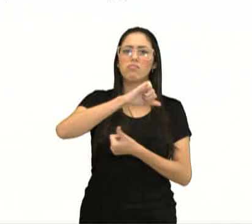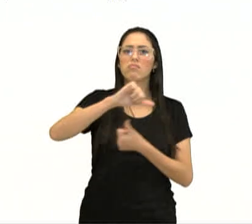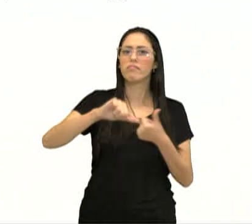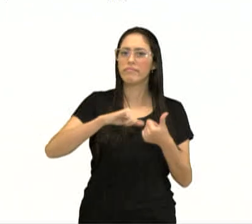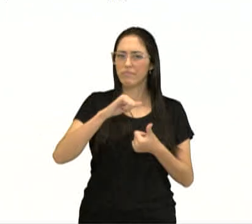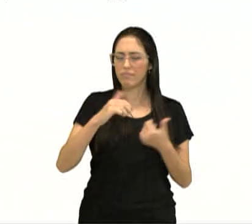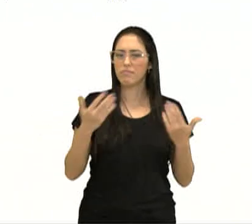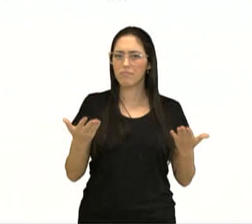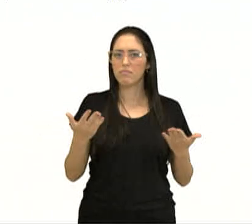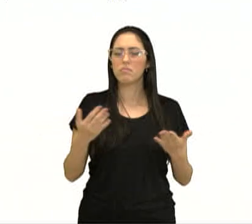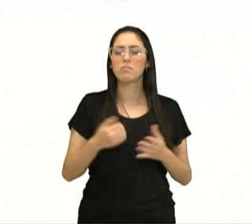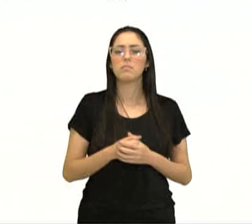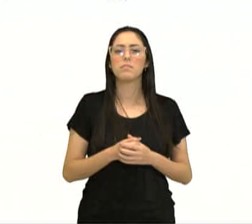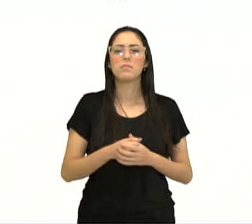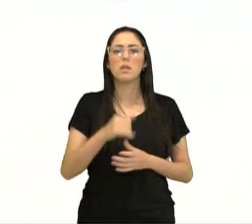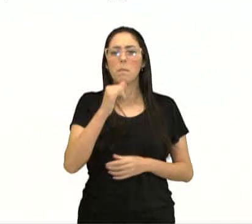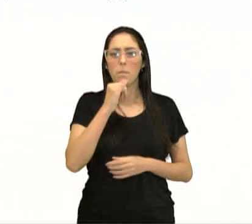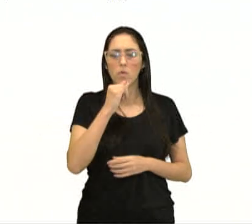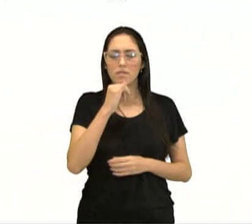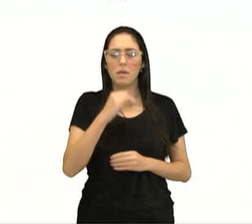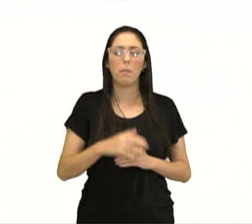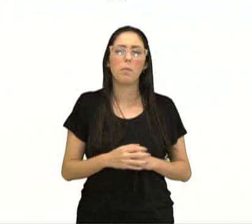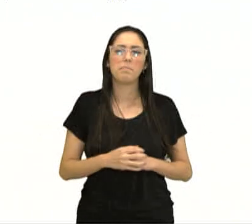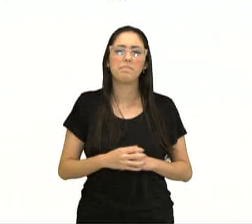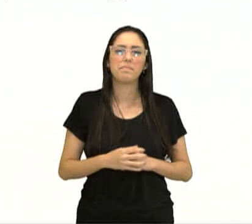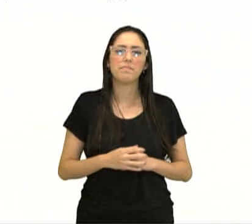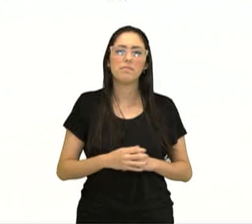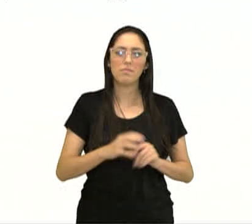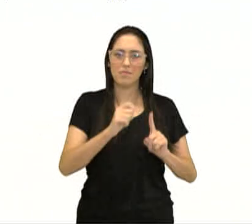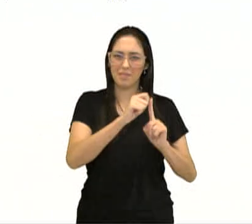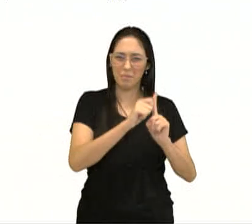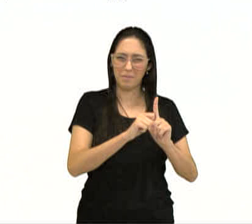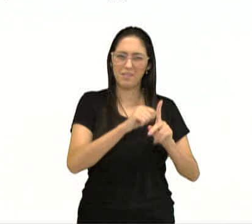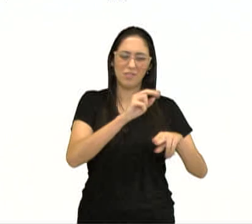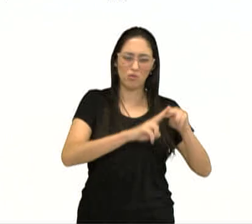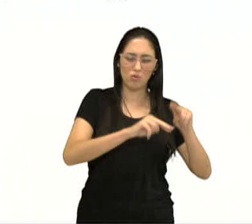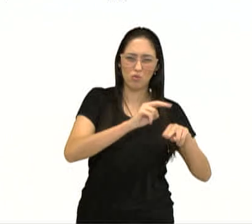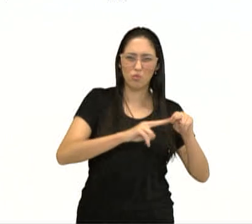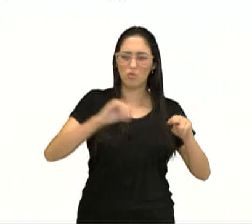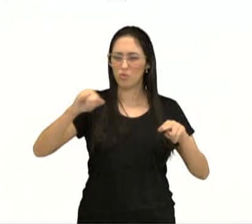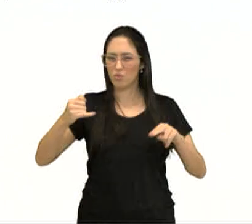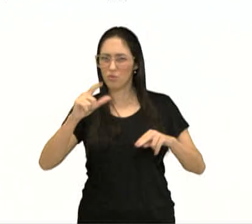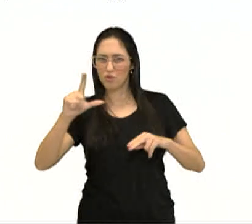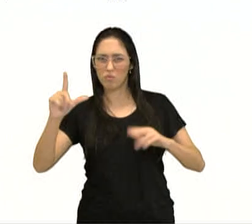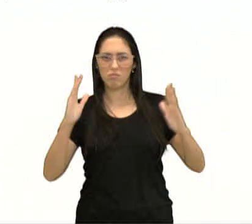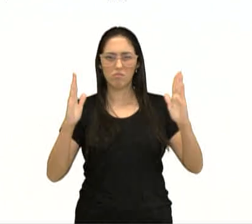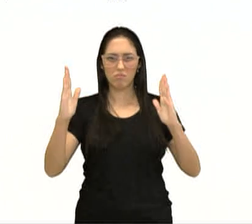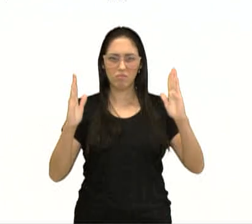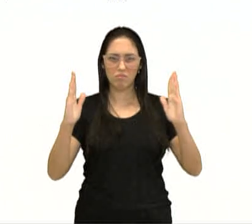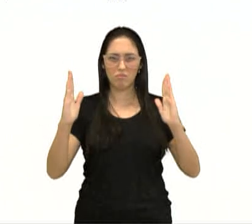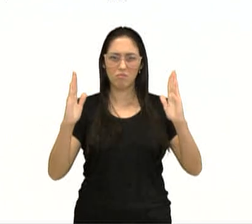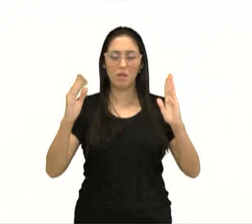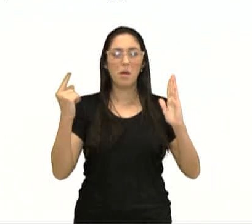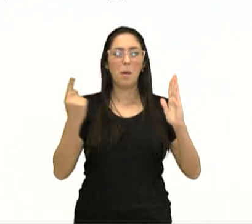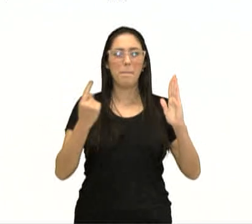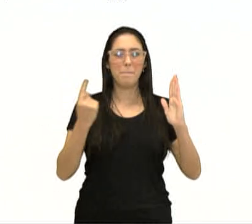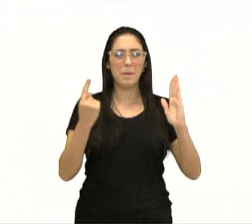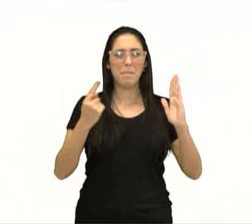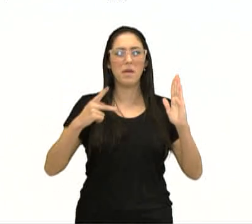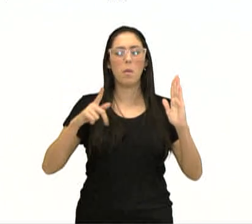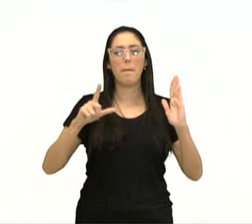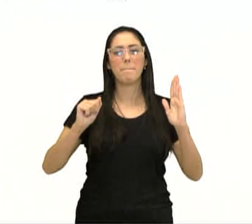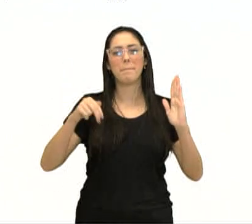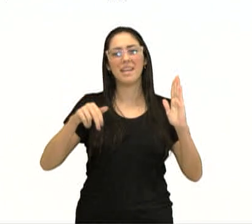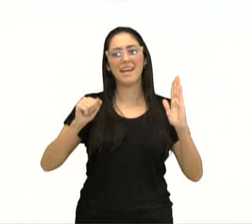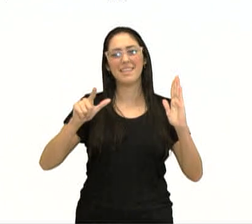se, no exemplo que eu estou falando aqui, nos meses de junho e julho, passássemos a ter no primeiro Planalto Paranaense